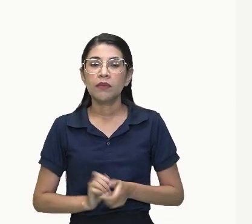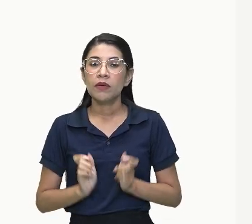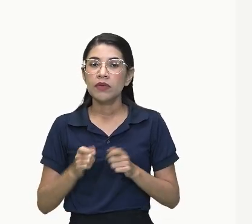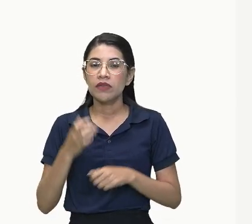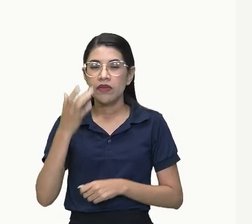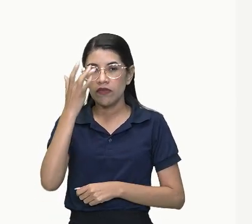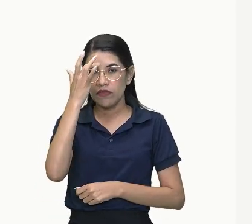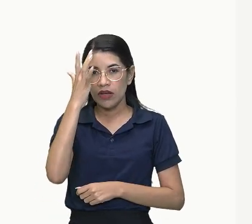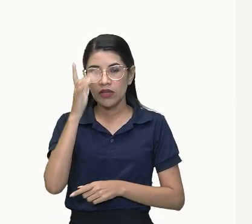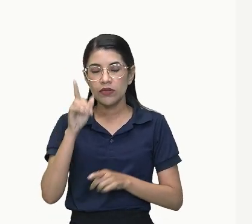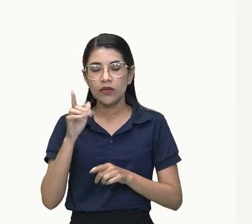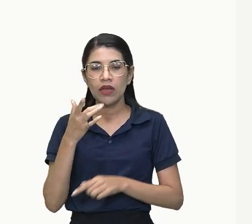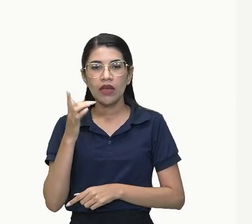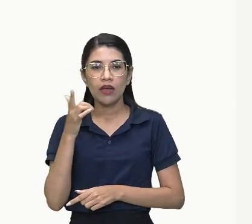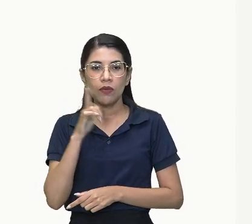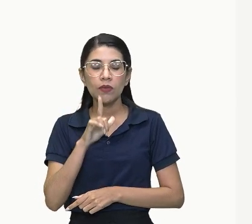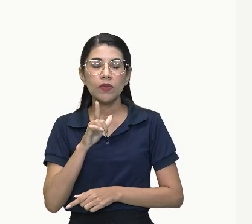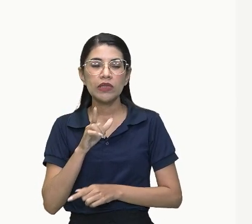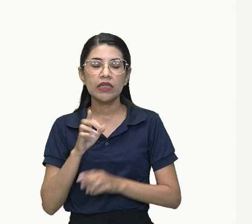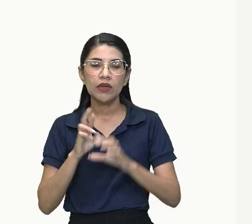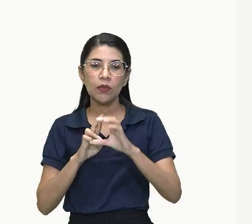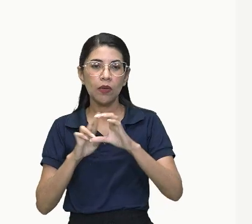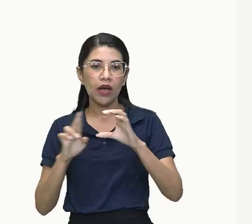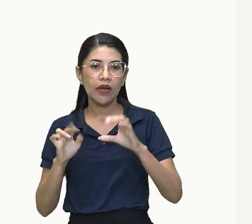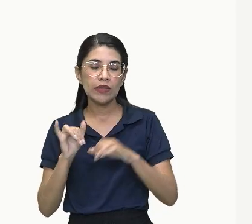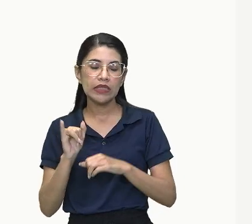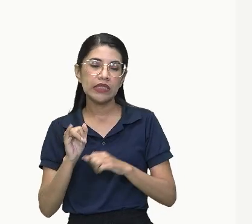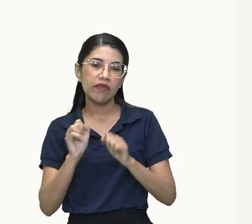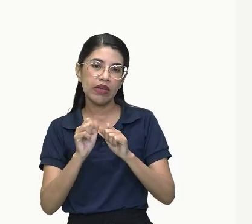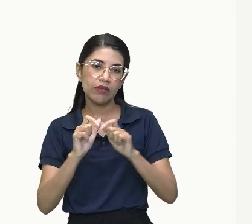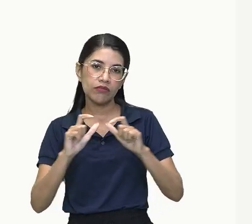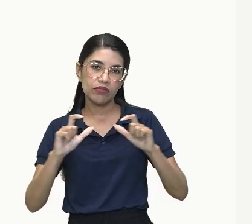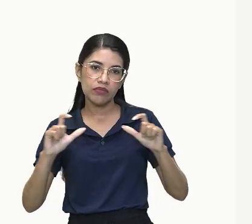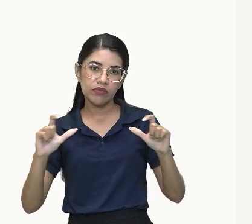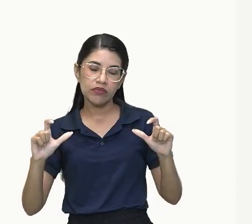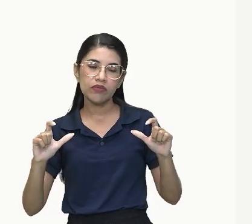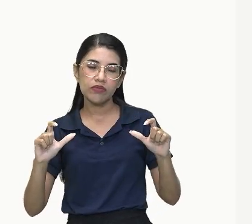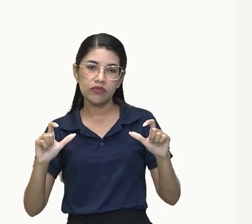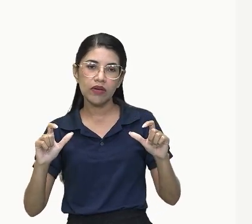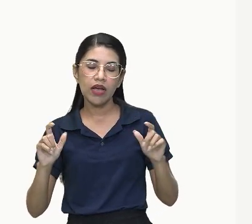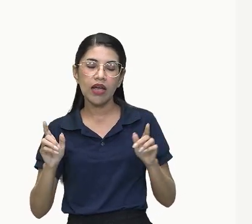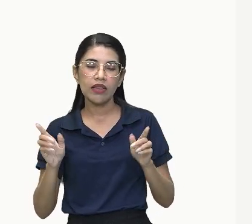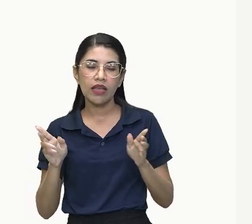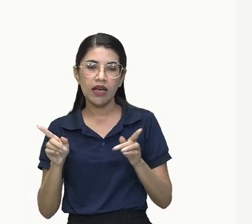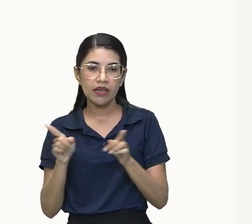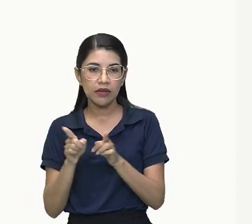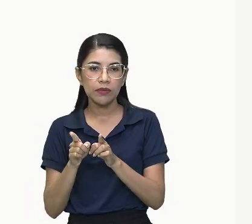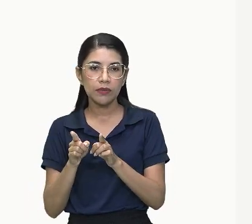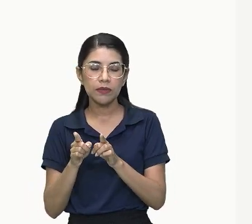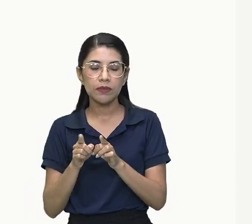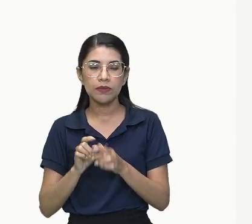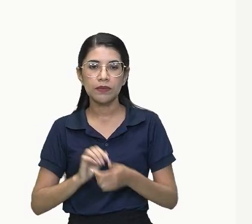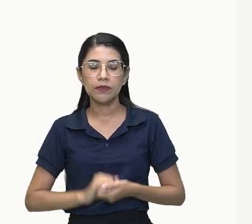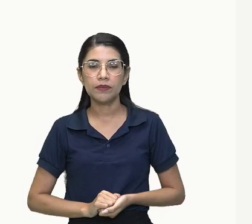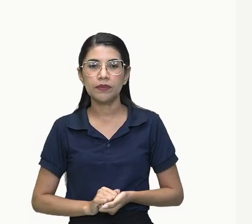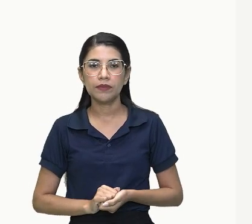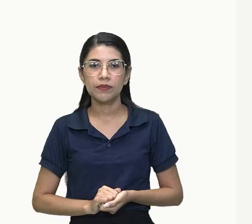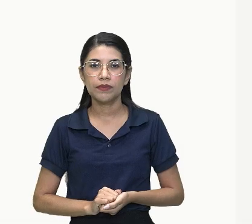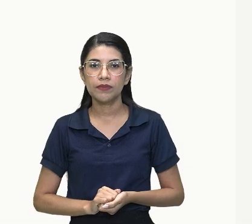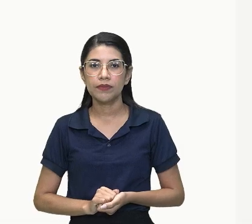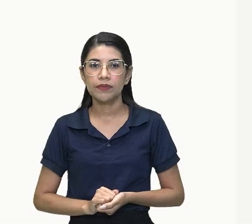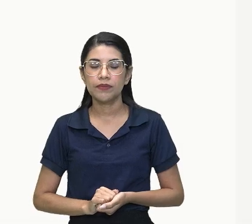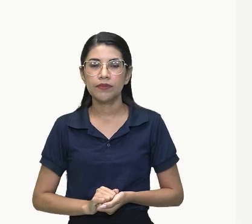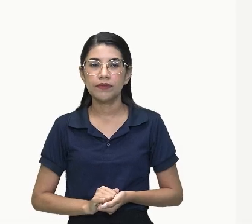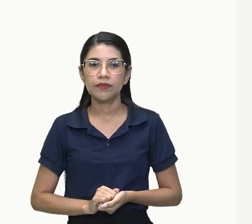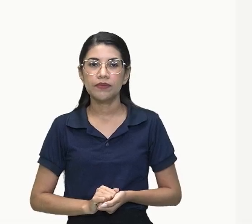fácil da gente obter a medida do raio se a gente escrever, então, a equação reduzida da reta.